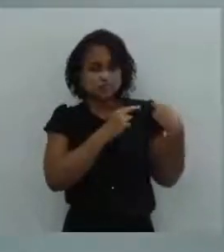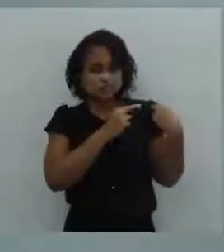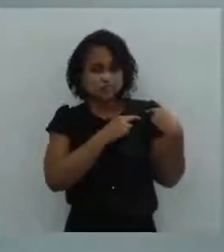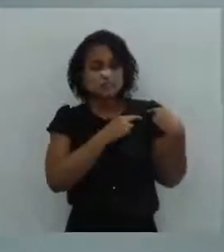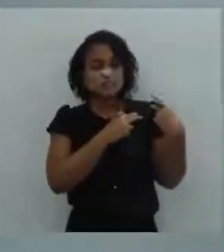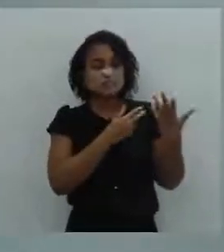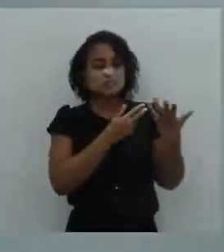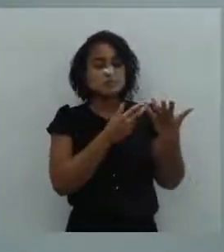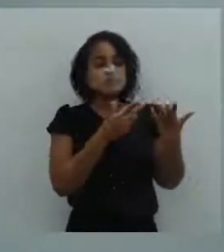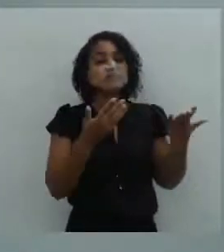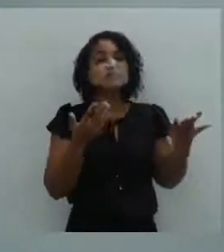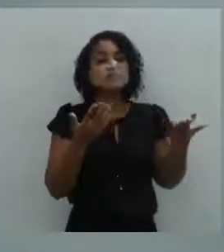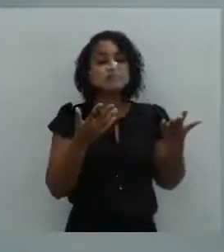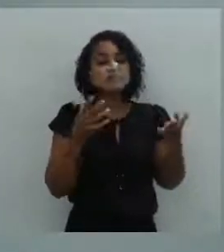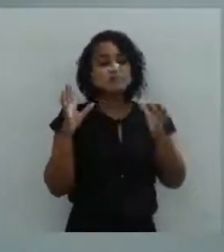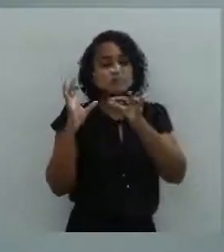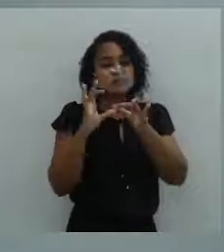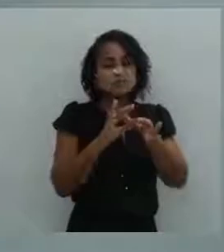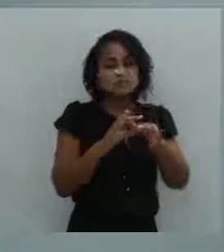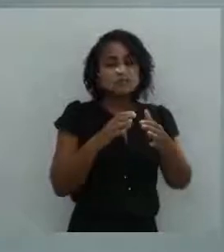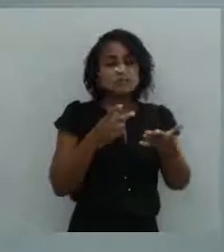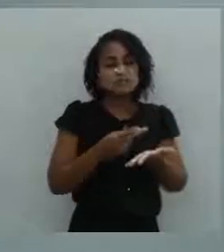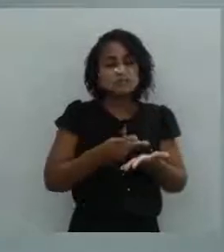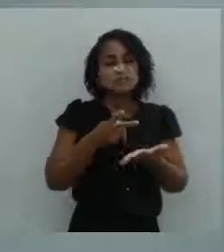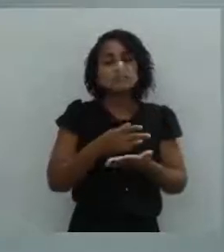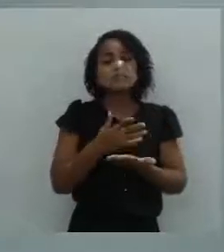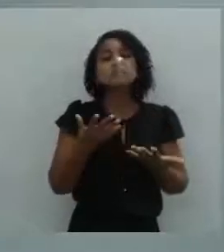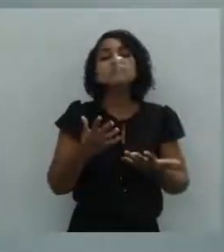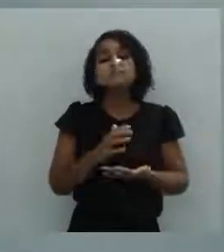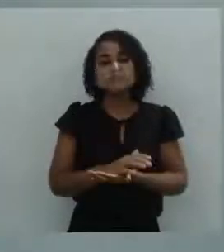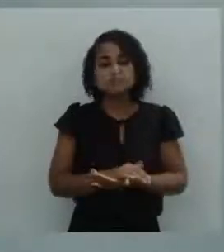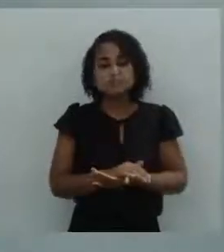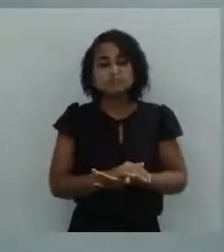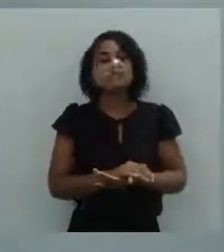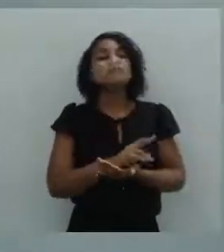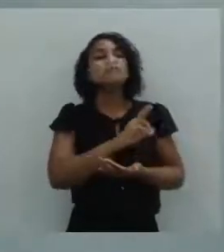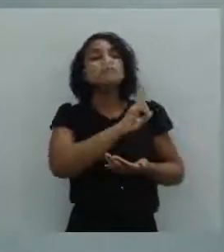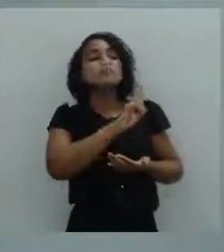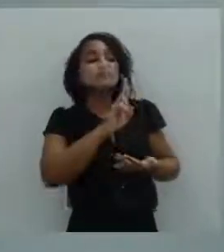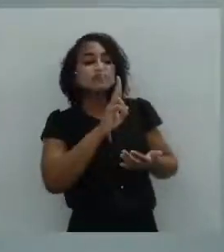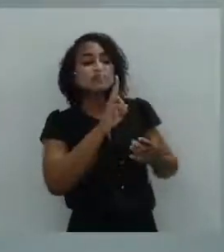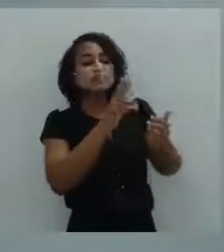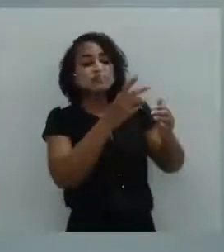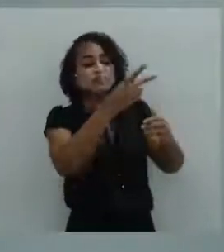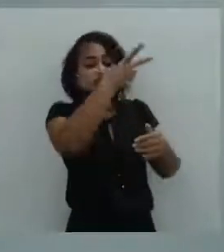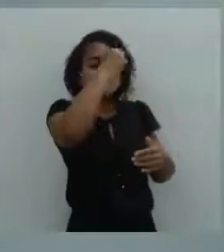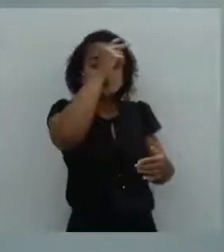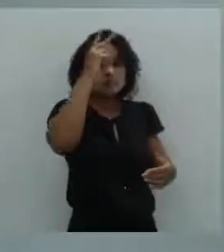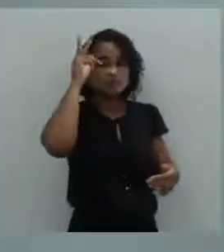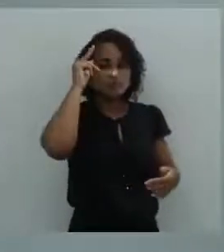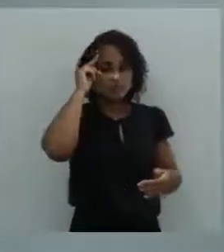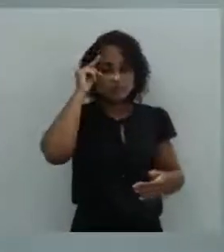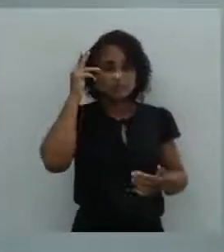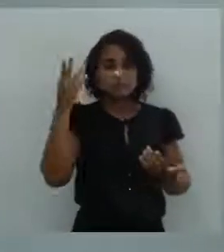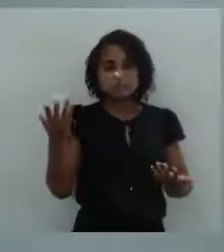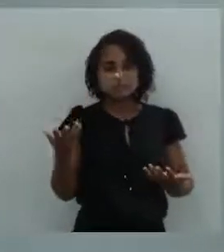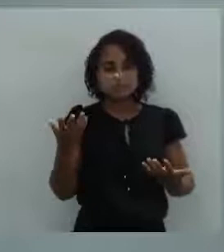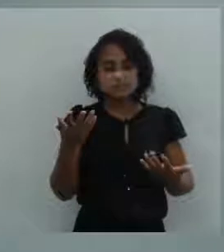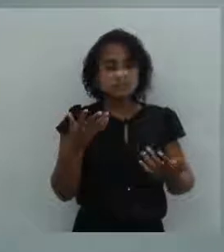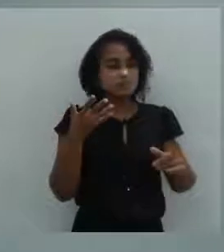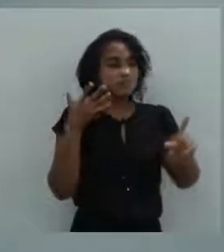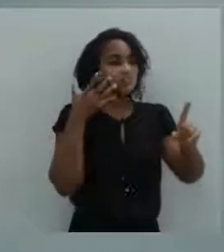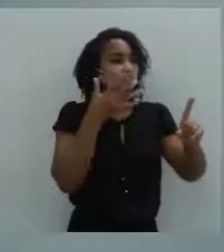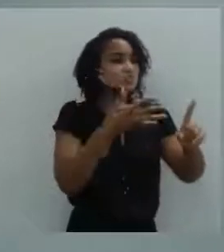direcionar. No caso, nessa situação, problema que eu apresentei para vocês, vai ser o prefeito. Eu não posso simplesmente me